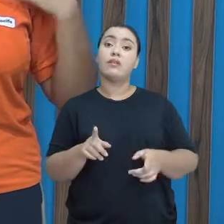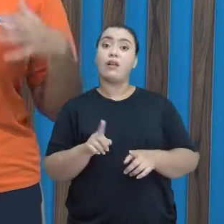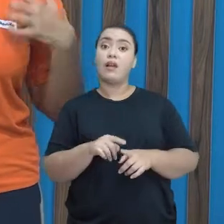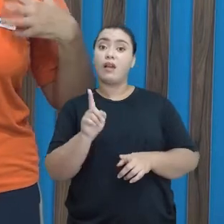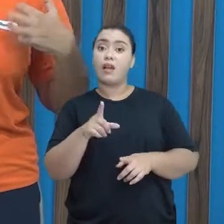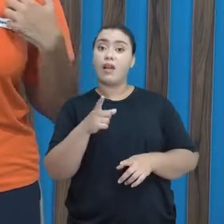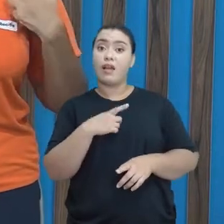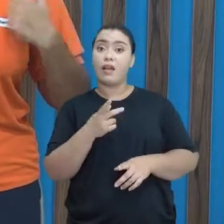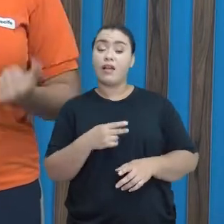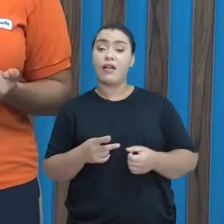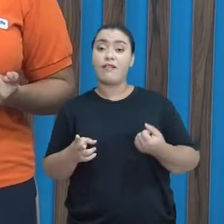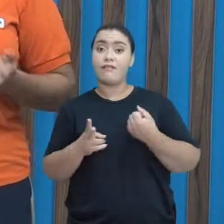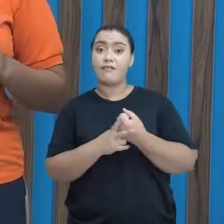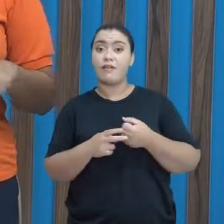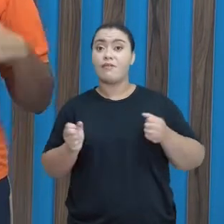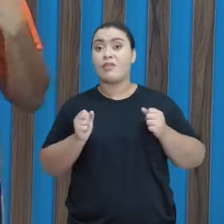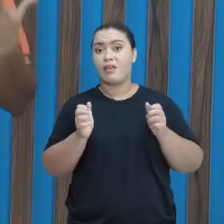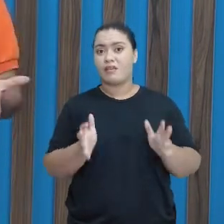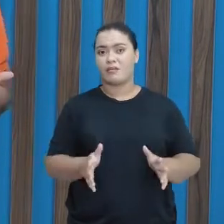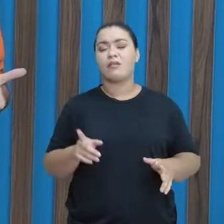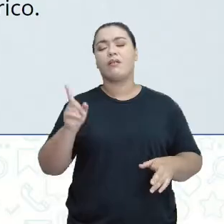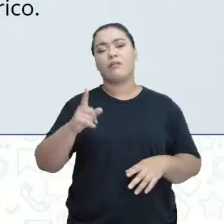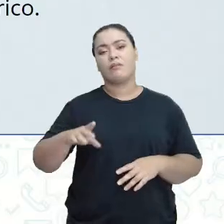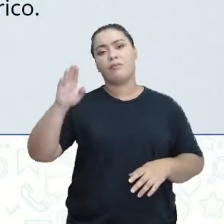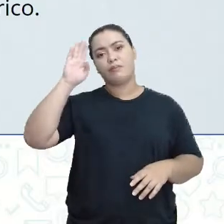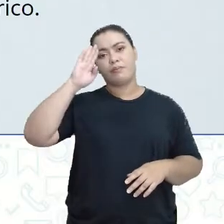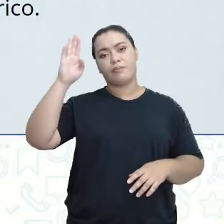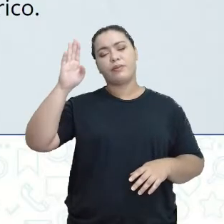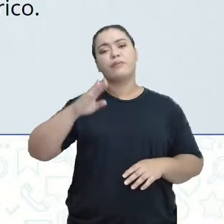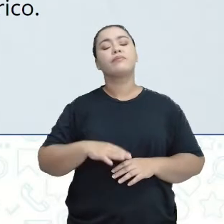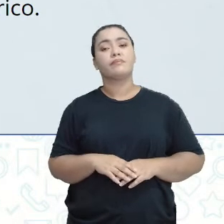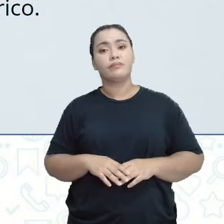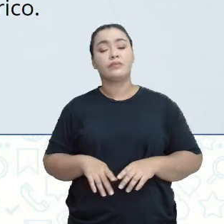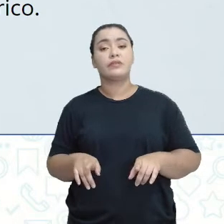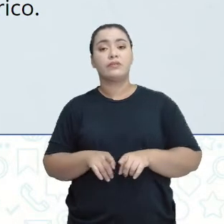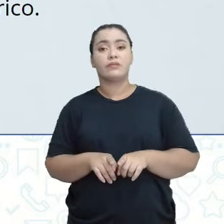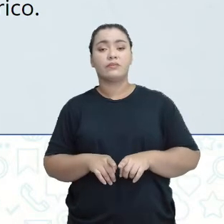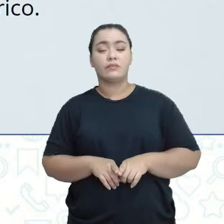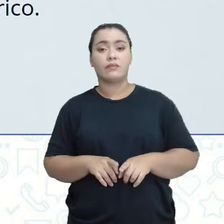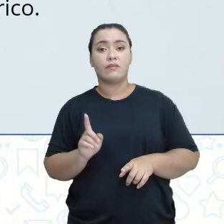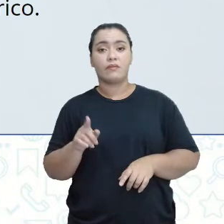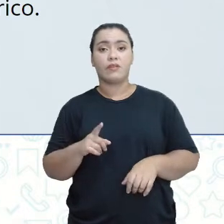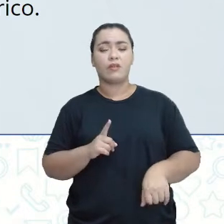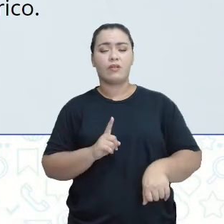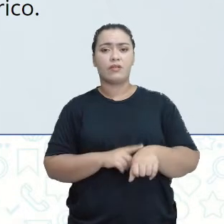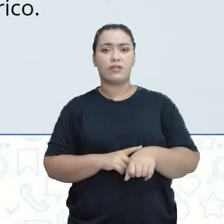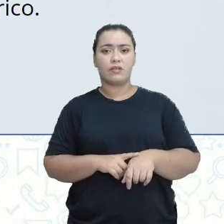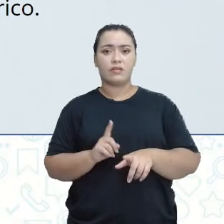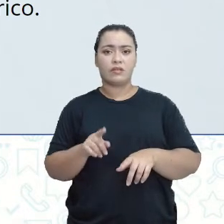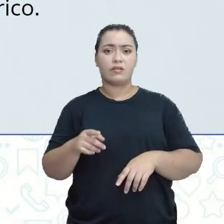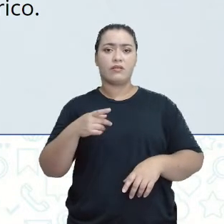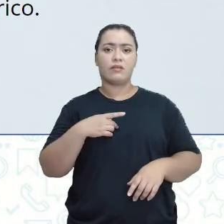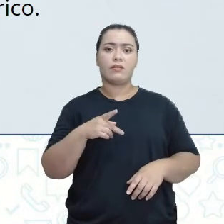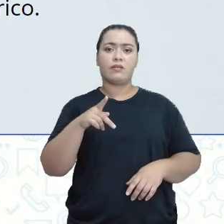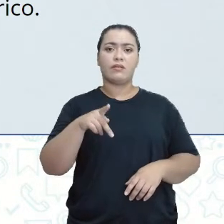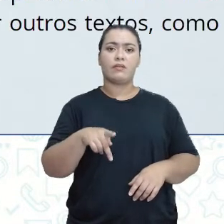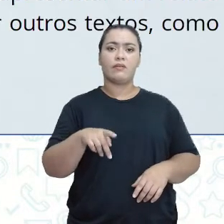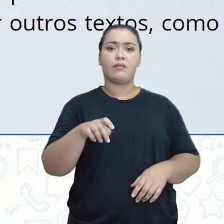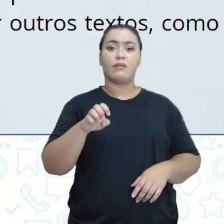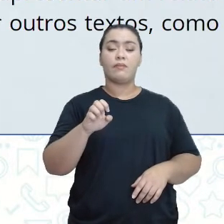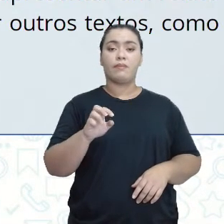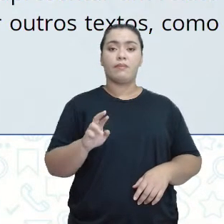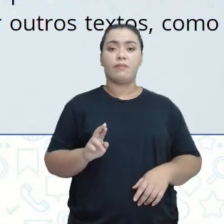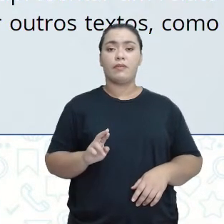aparecem predominantemente. E os tempos verbais mais usados são o perfeito do indicativo ou